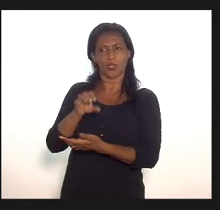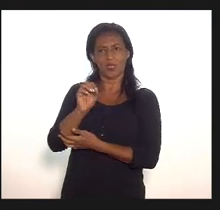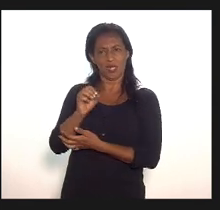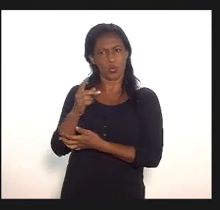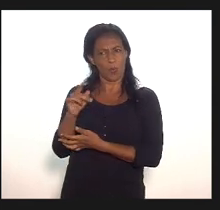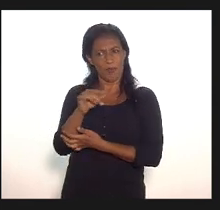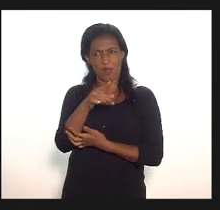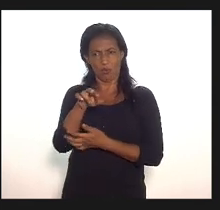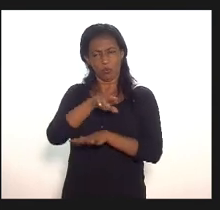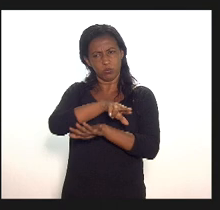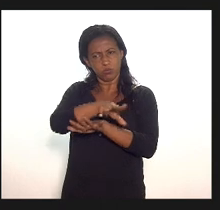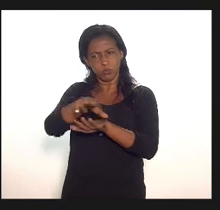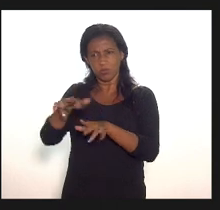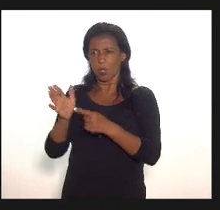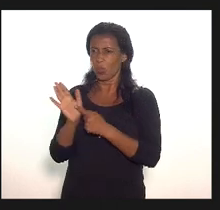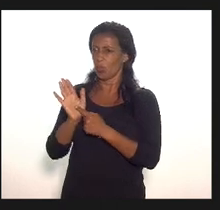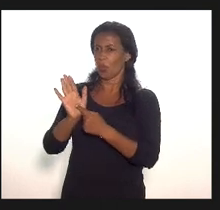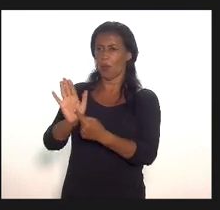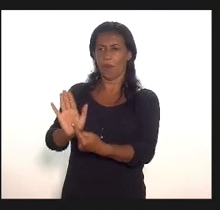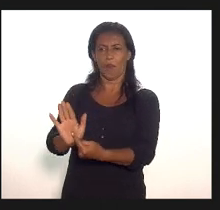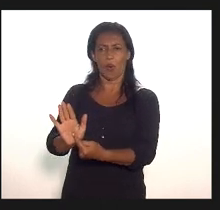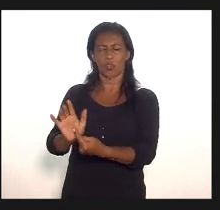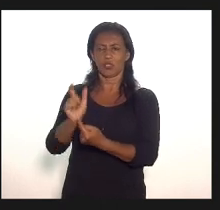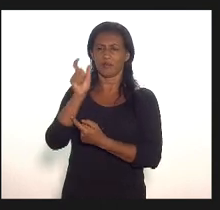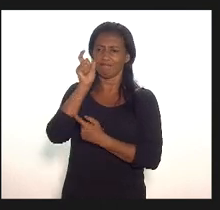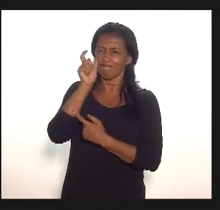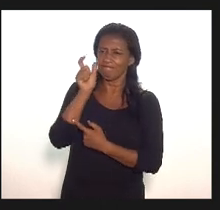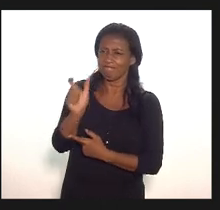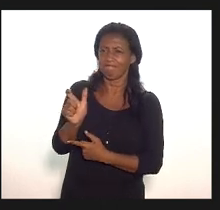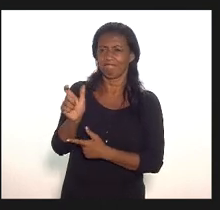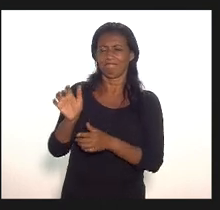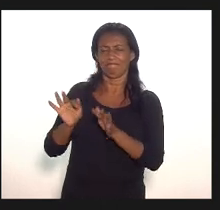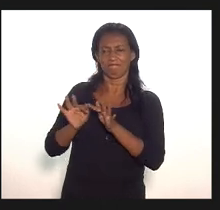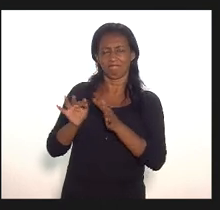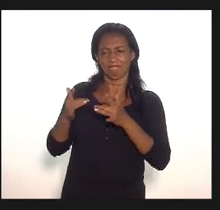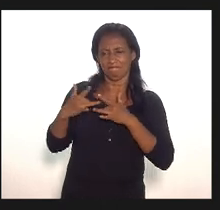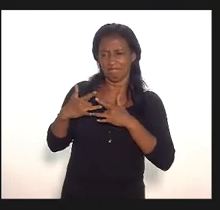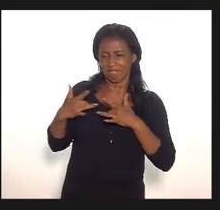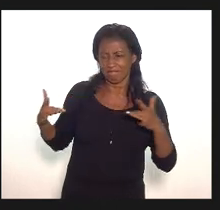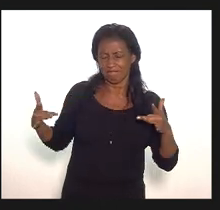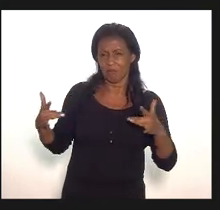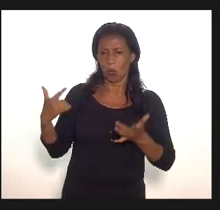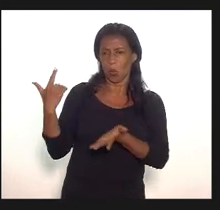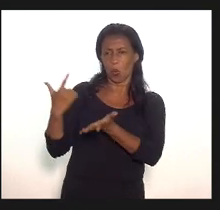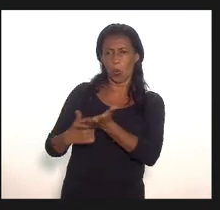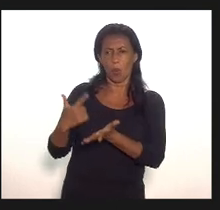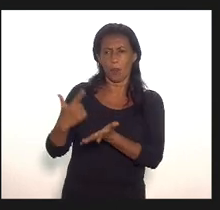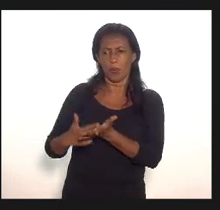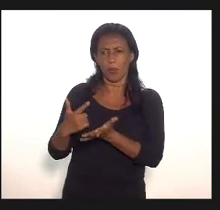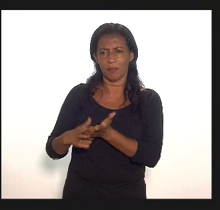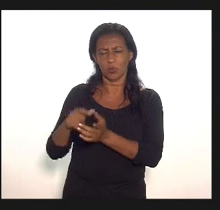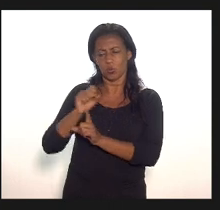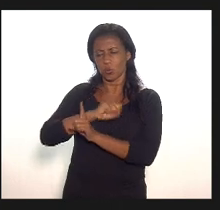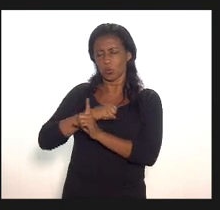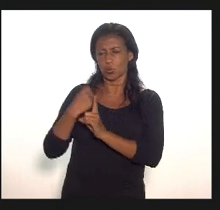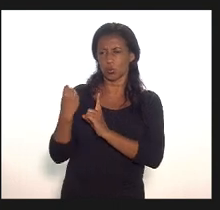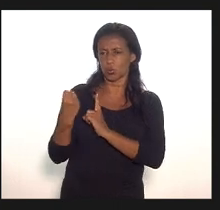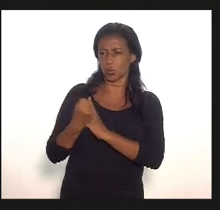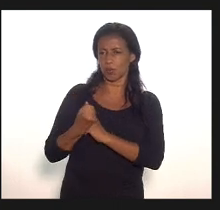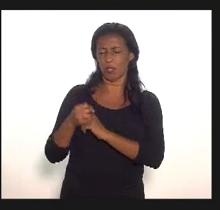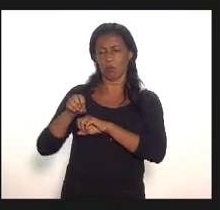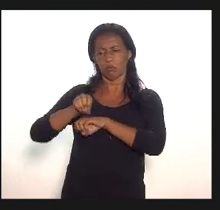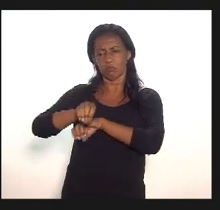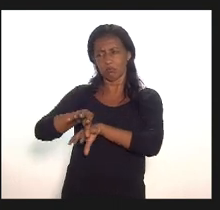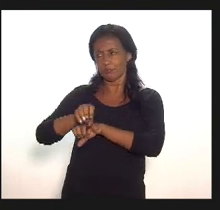operadoras, que não mostram sequer sensibilidade, não mostram sequer compromisso social com a